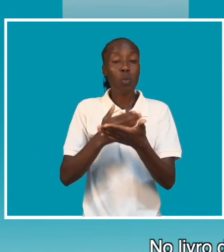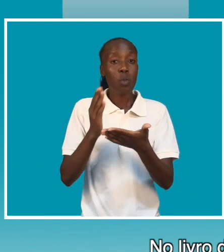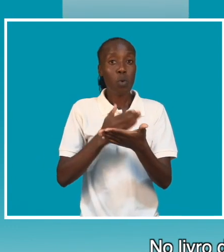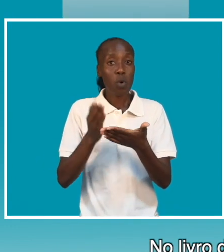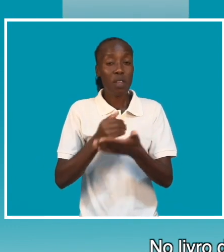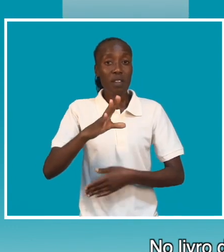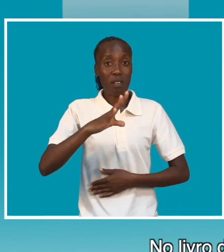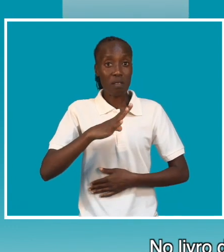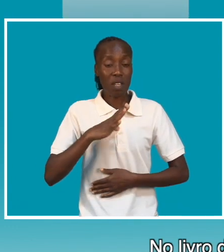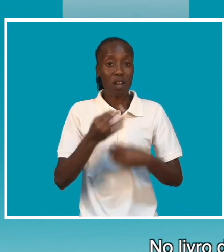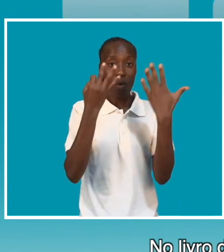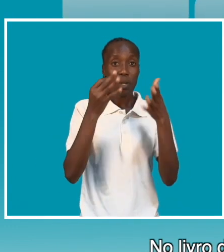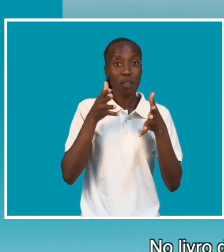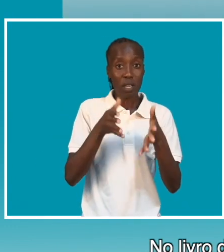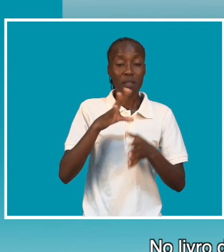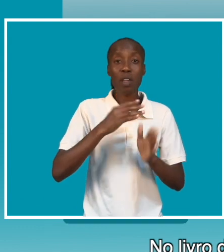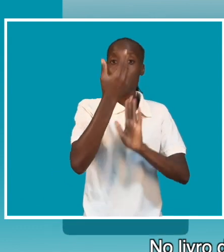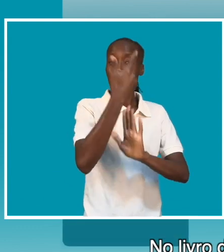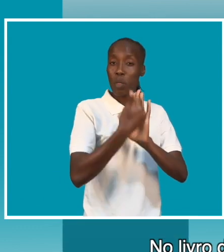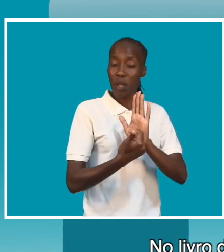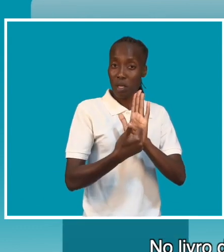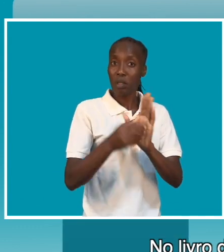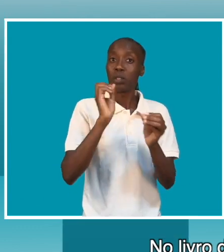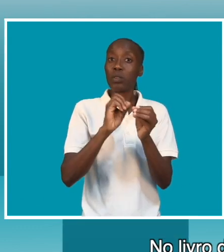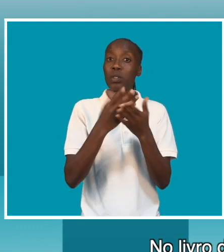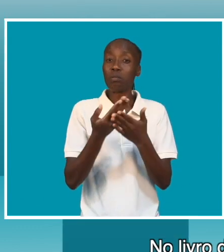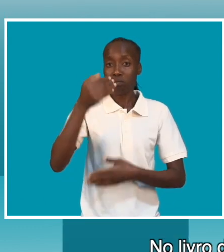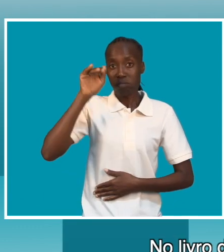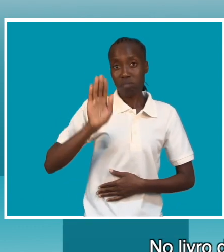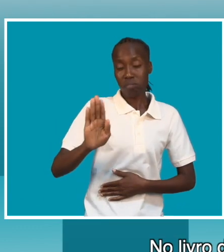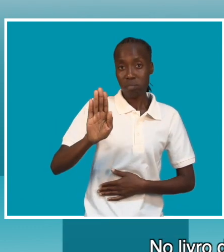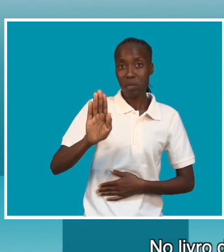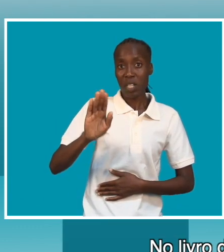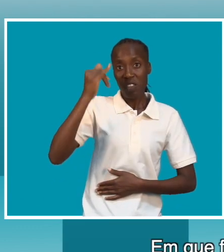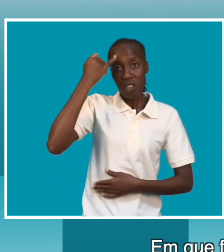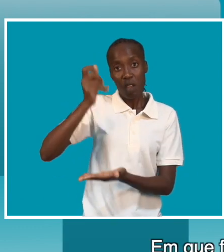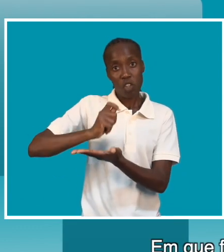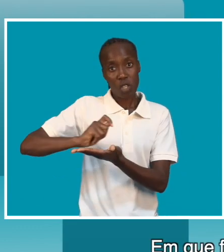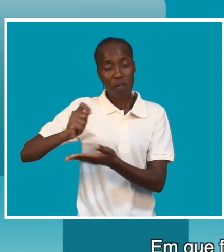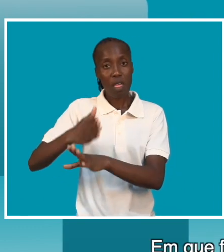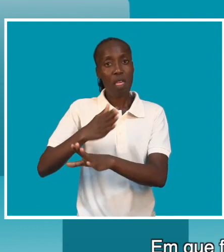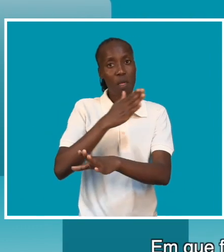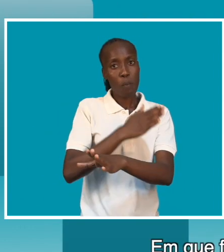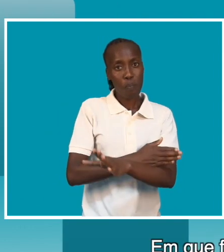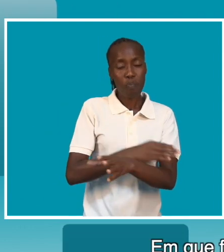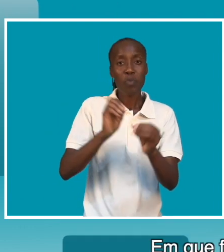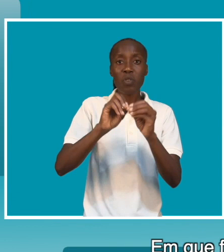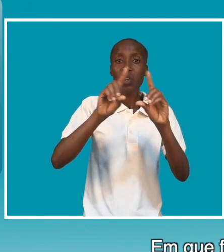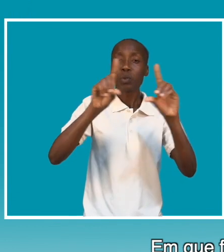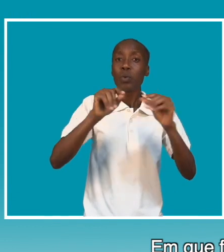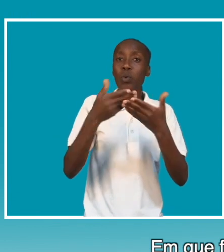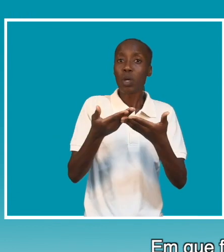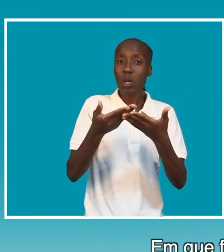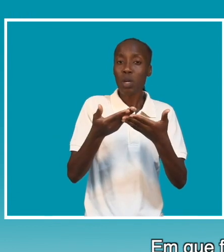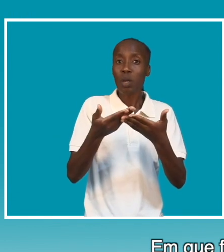livro do Tampo da Clance há um texto que foi extraído de um relato de João de Sousa que fez um relato de jogo